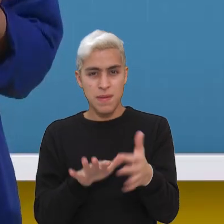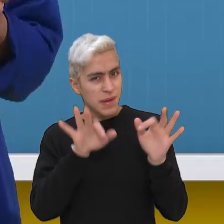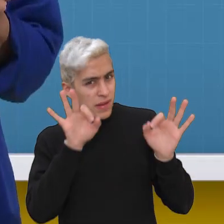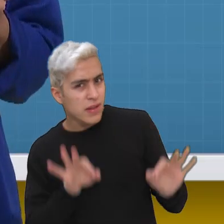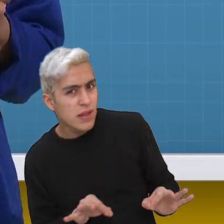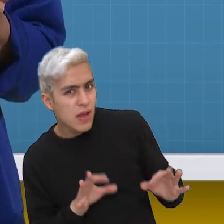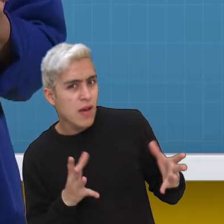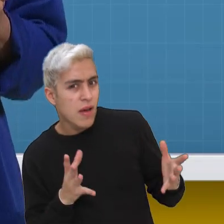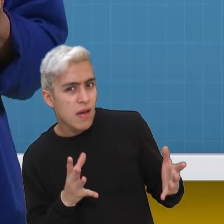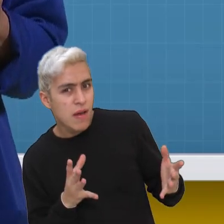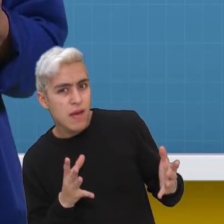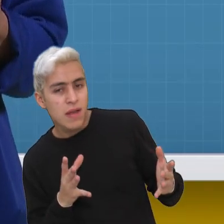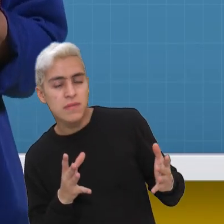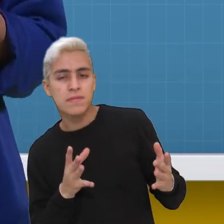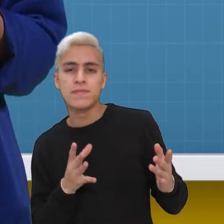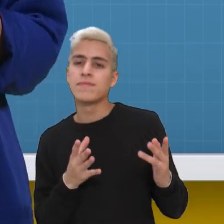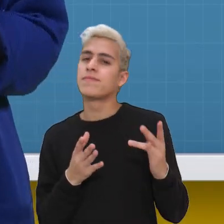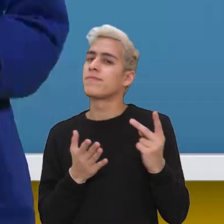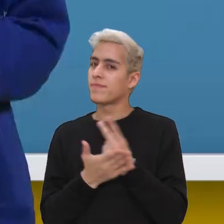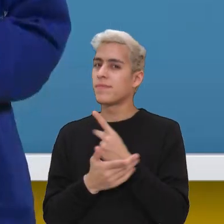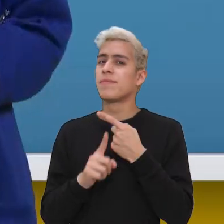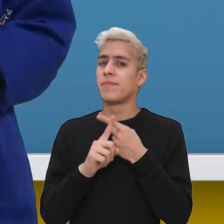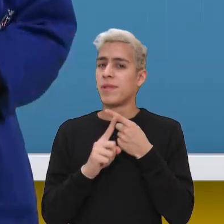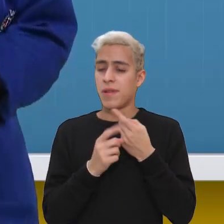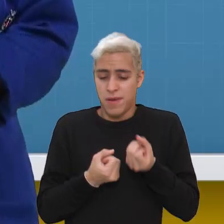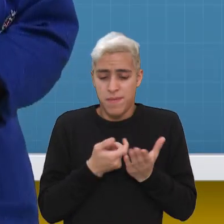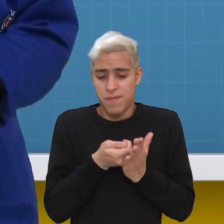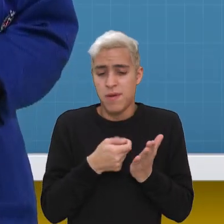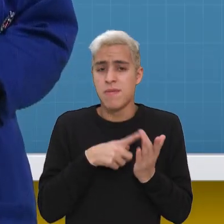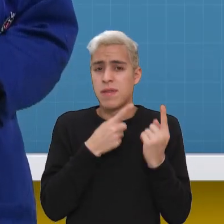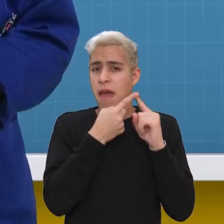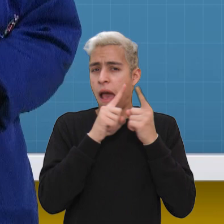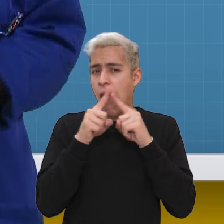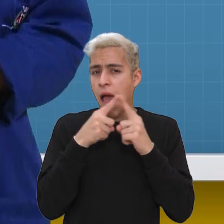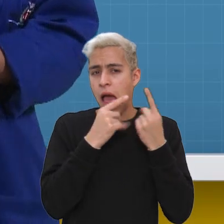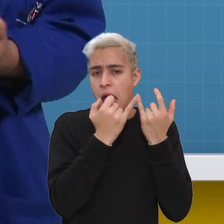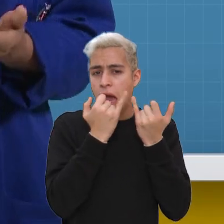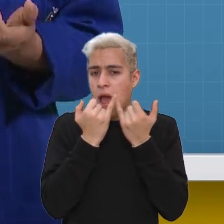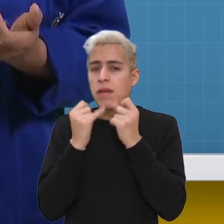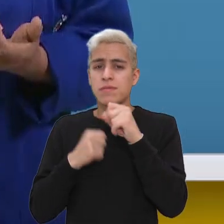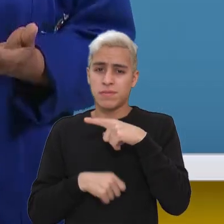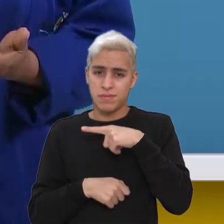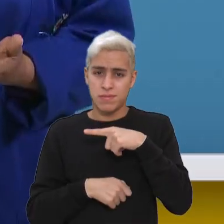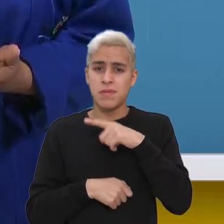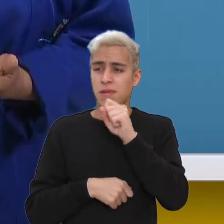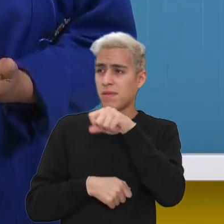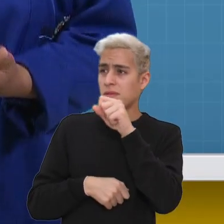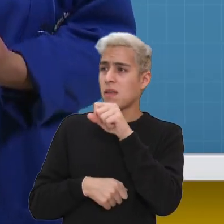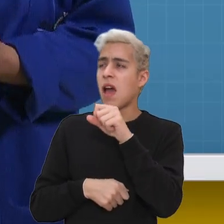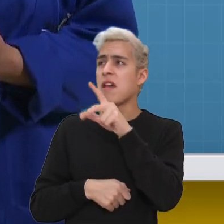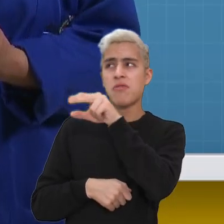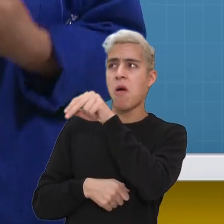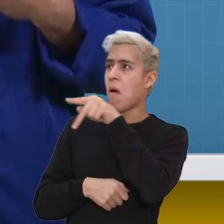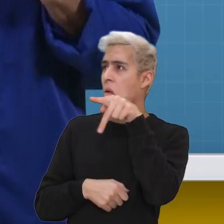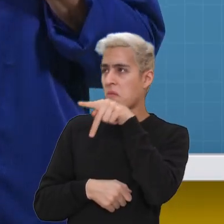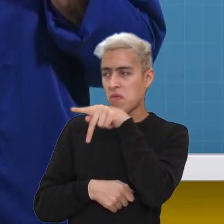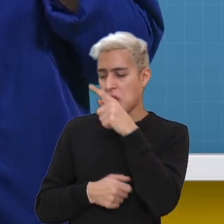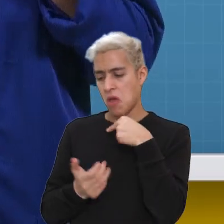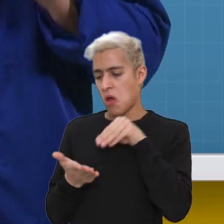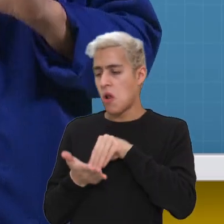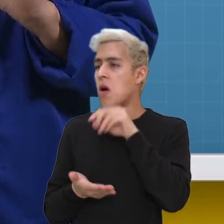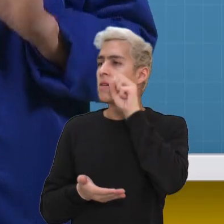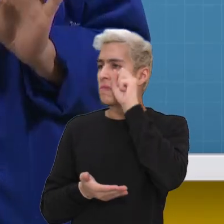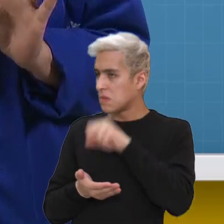Mas acertou? Não, gente, porque no poema tem rima sim, né? Então a resposta foi sim. Não, professora, a